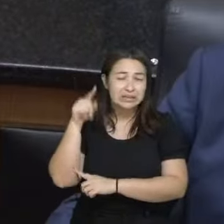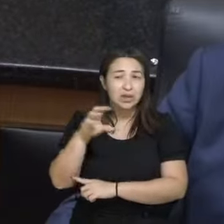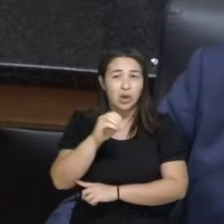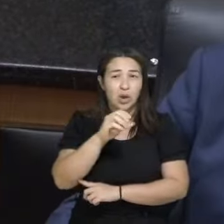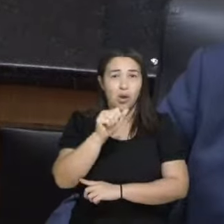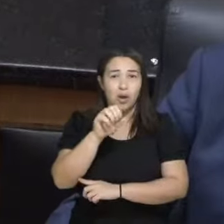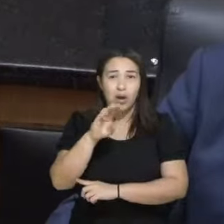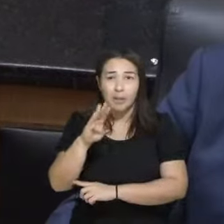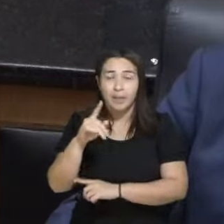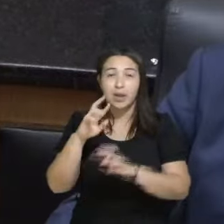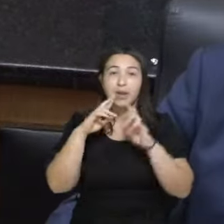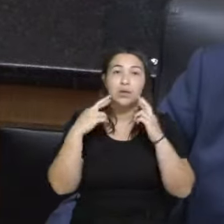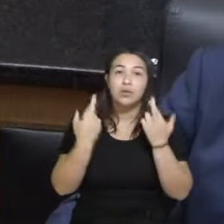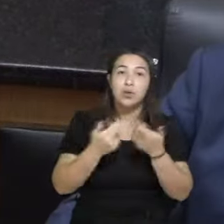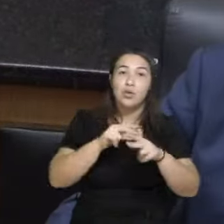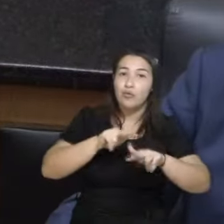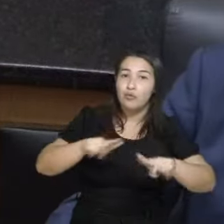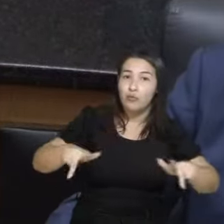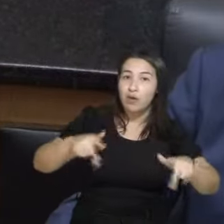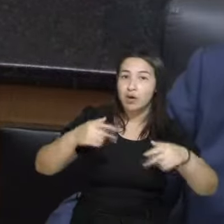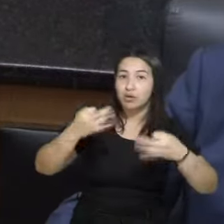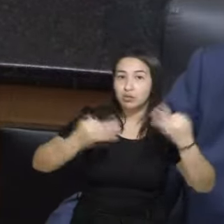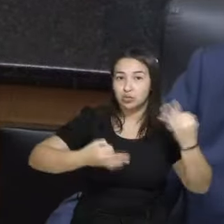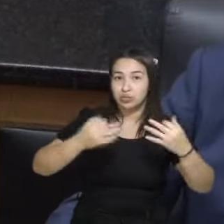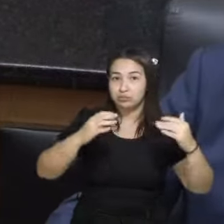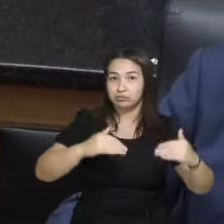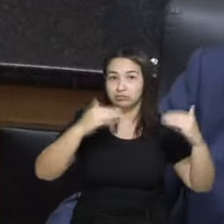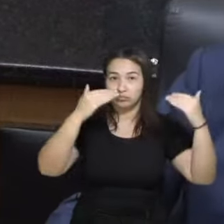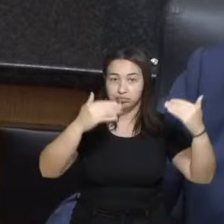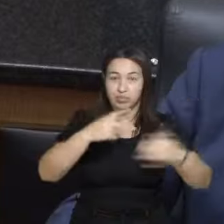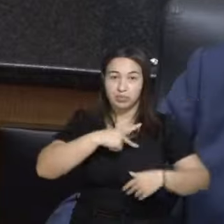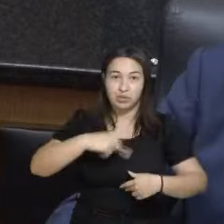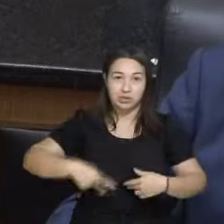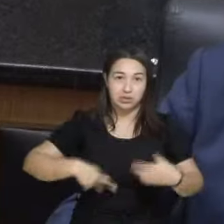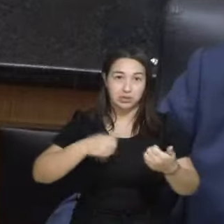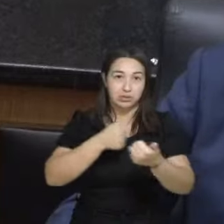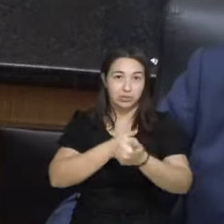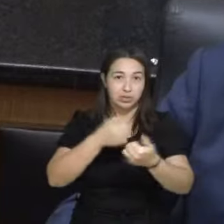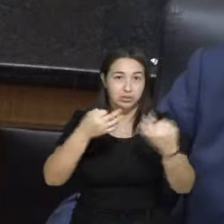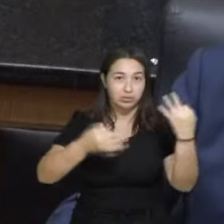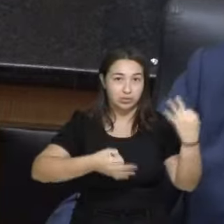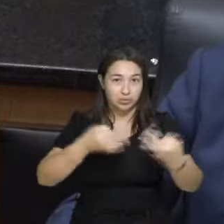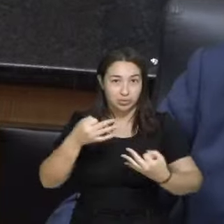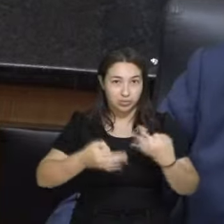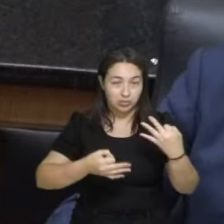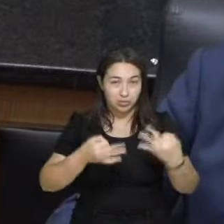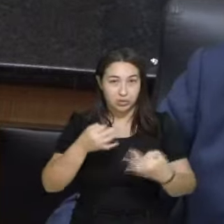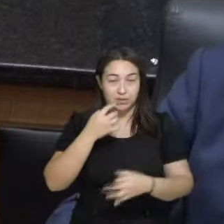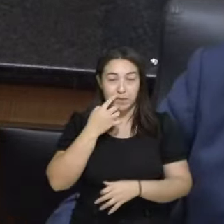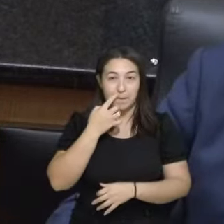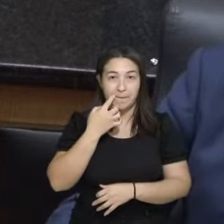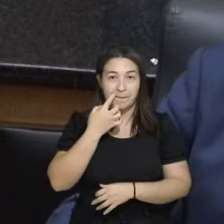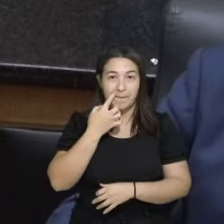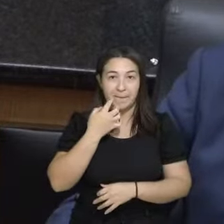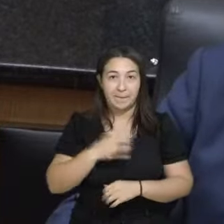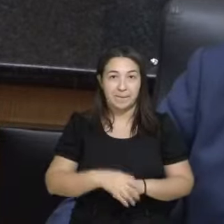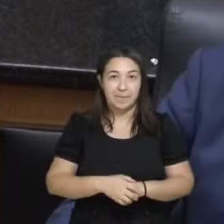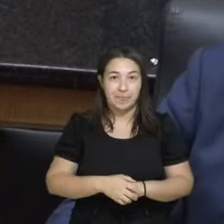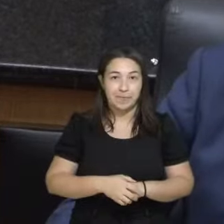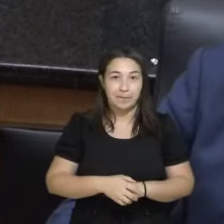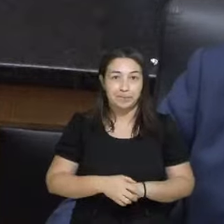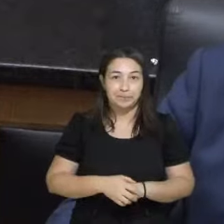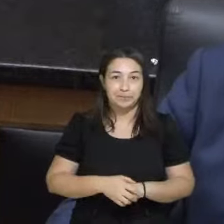reunião com vários desembargadores, o presidente do Tribunal de Justiça, José Henrique Blasi, foi